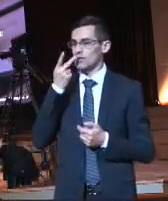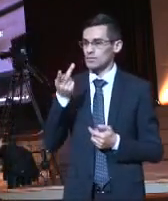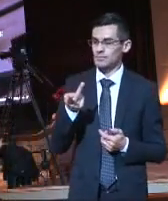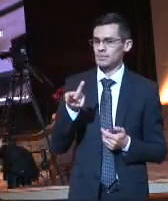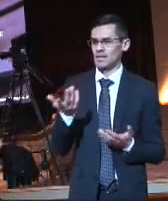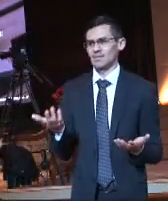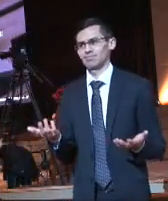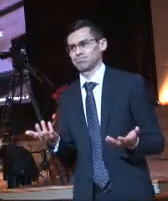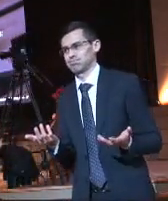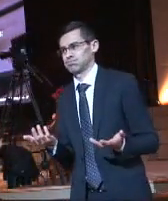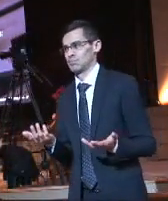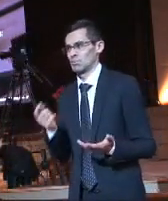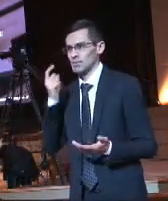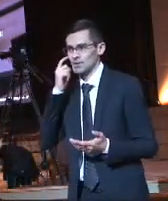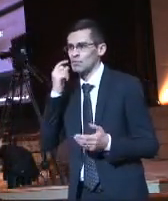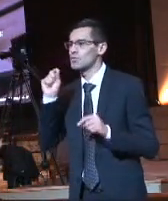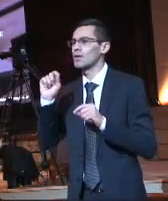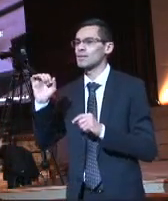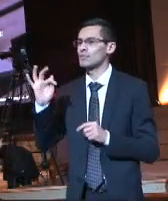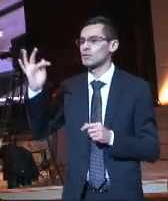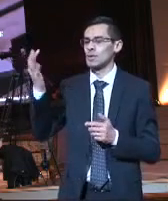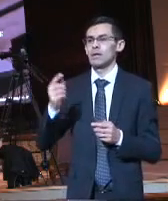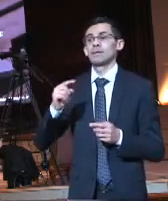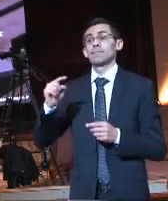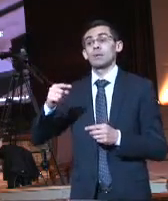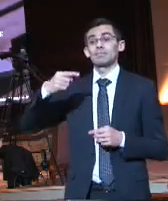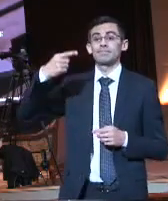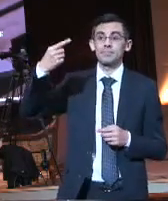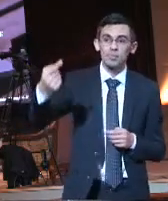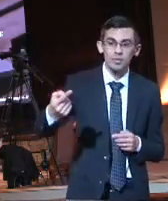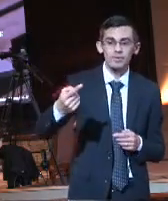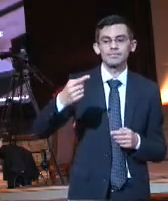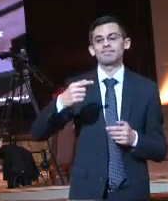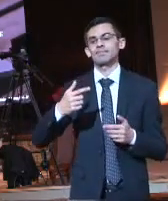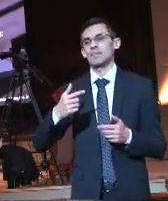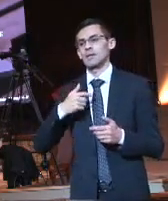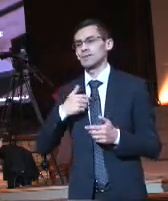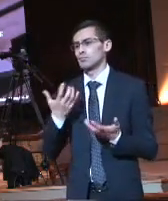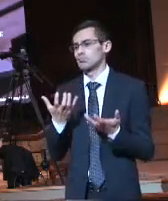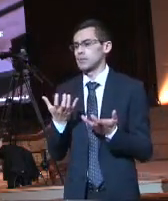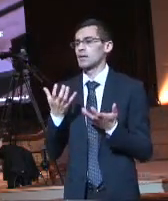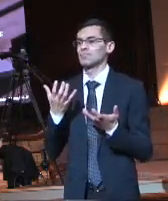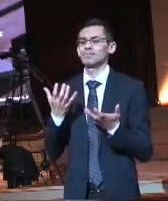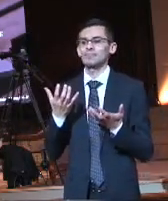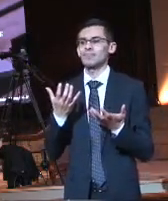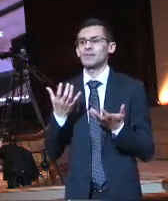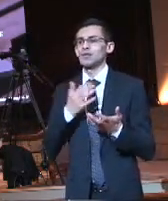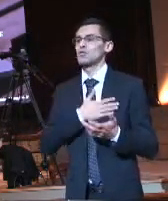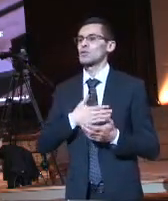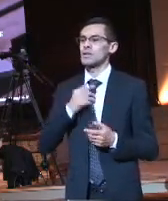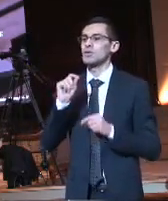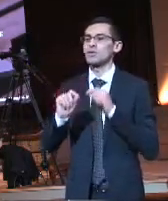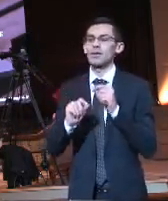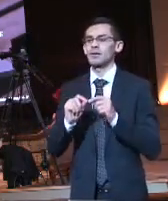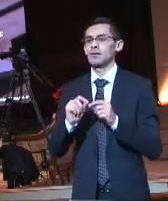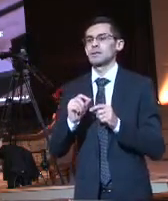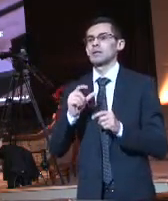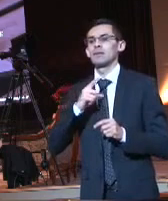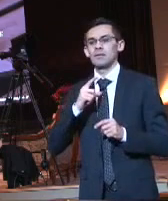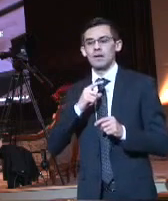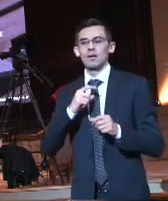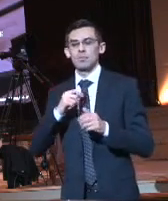meio incomodado, né? Bom, depois, eu creio que eu gostaria, quem sabe, um dia ter a minha